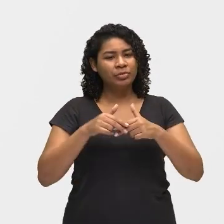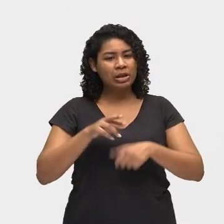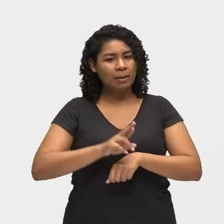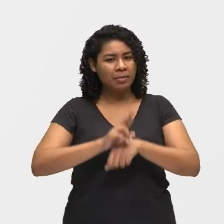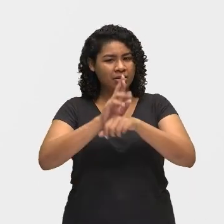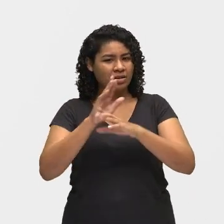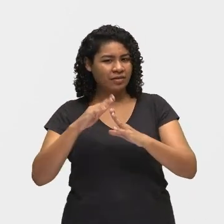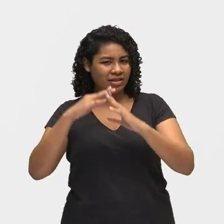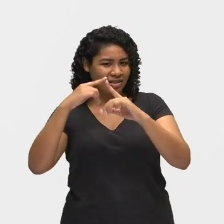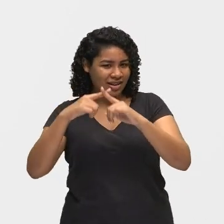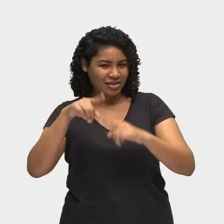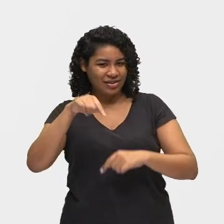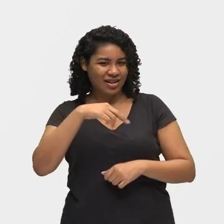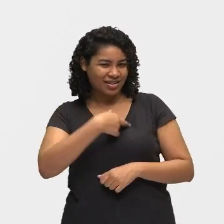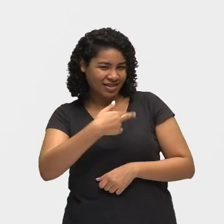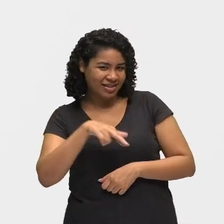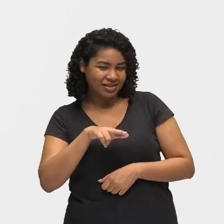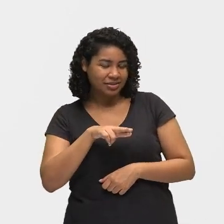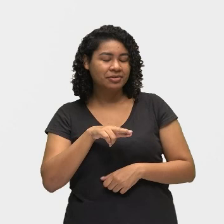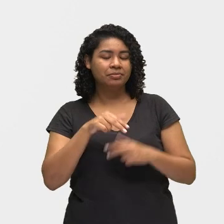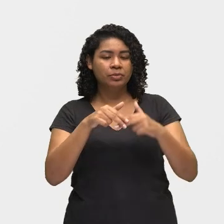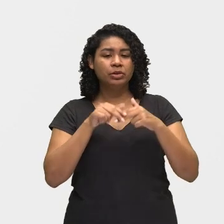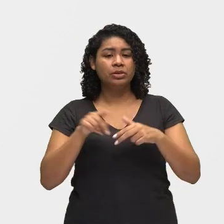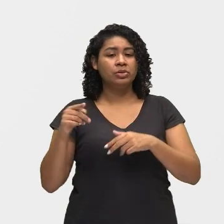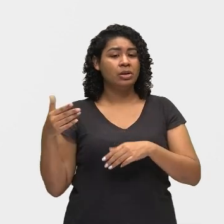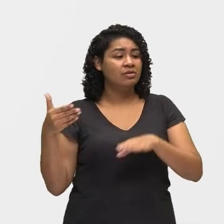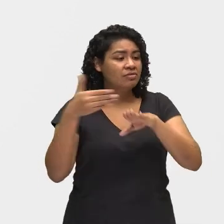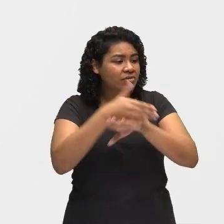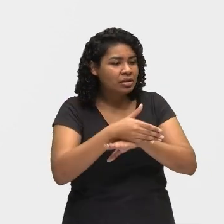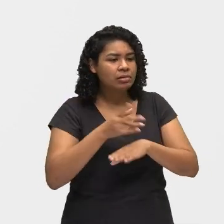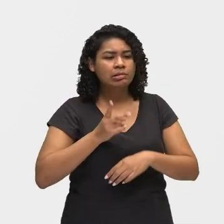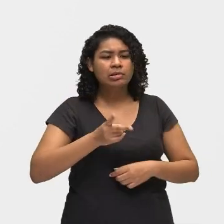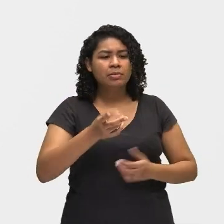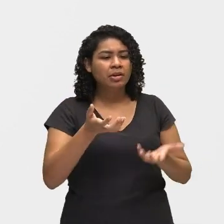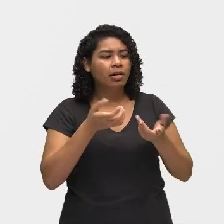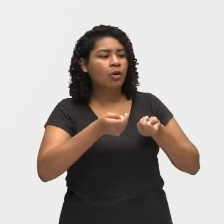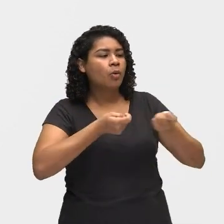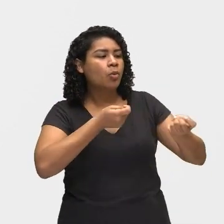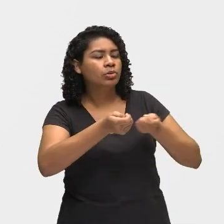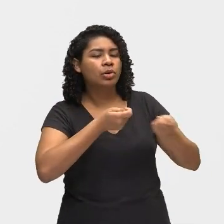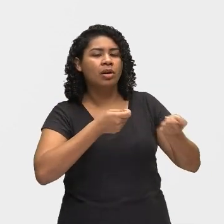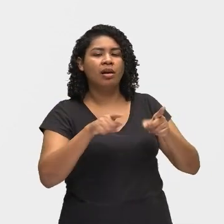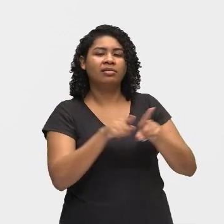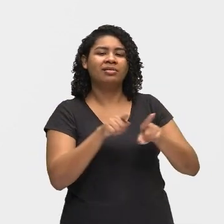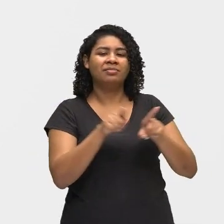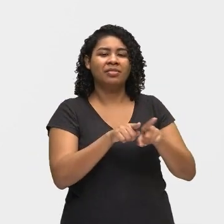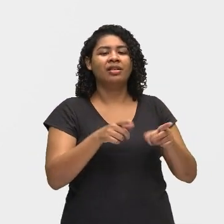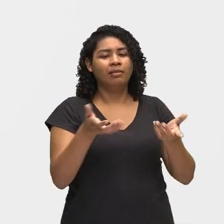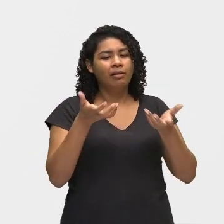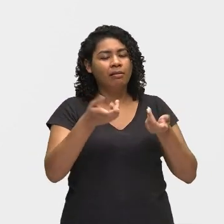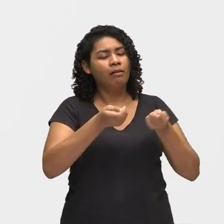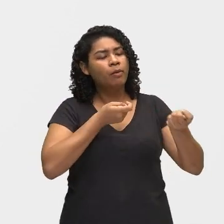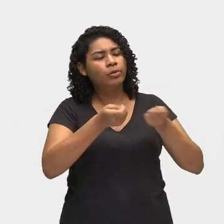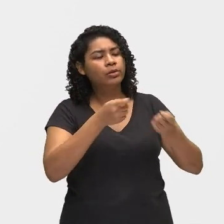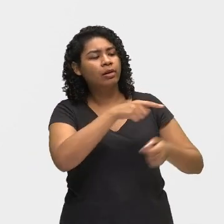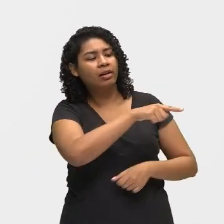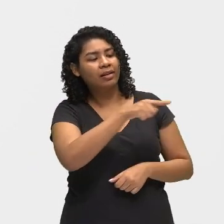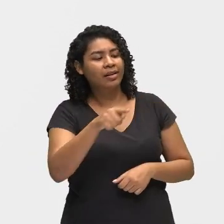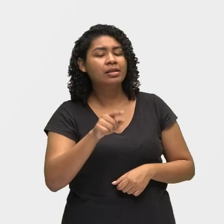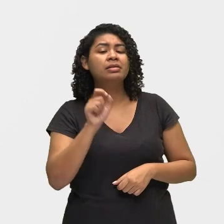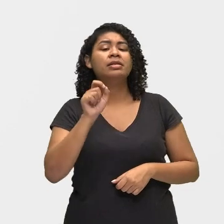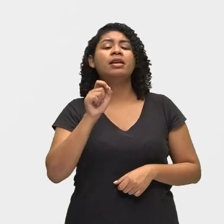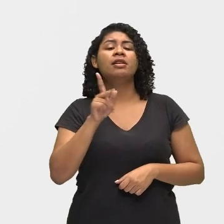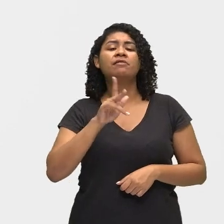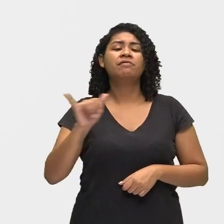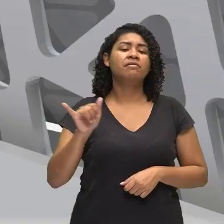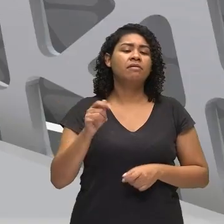estavam estabelecidos na região, porque eles tinham a tendência de disputar o controle dessa mão de obra, para ver quem iria, na verdade, comandar